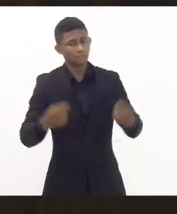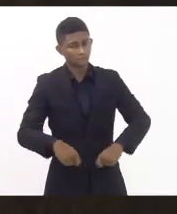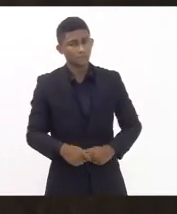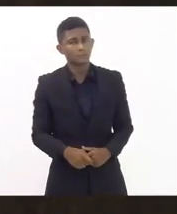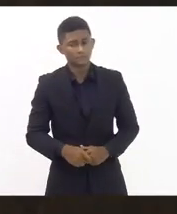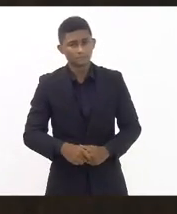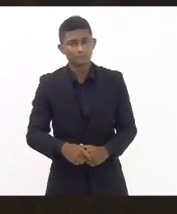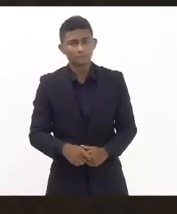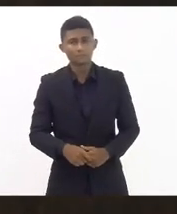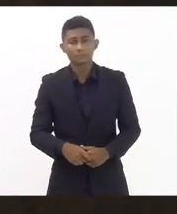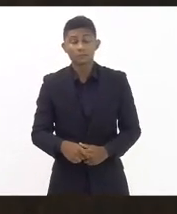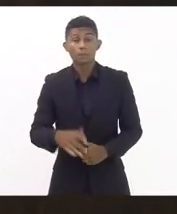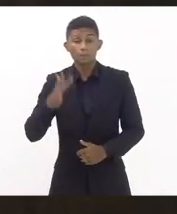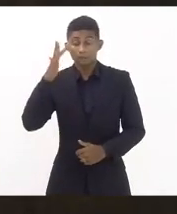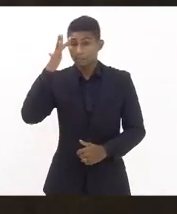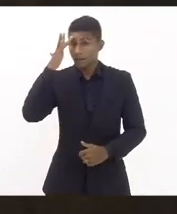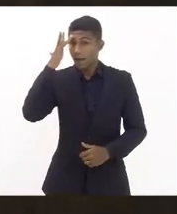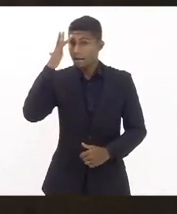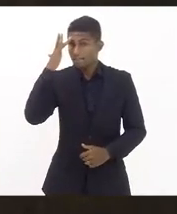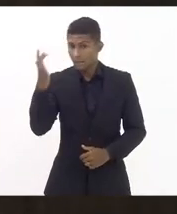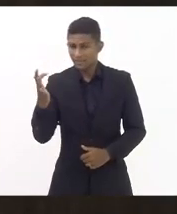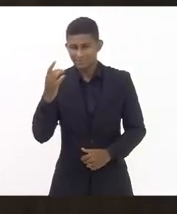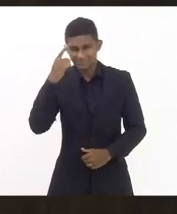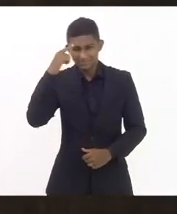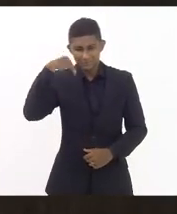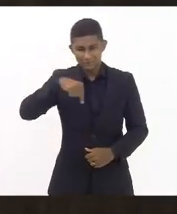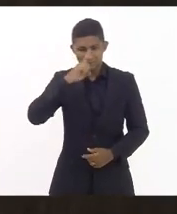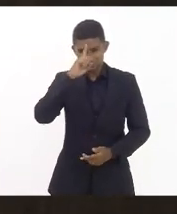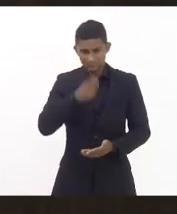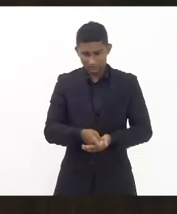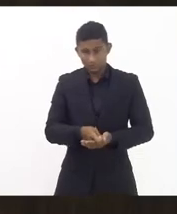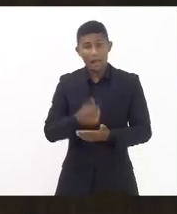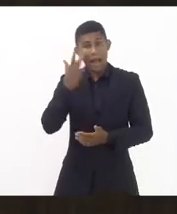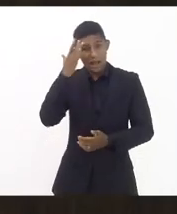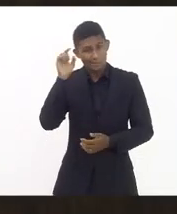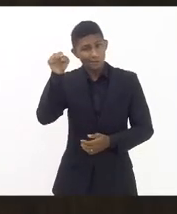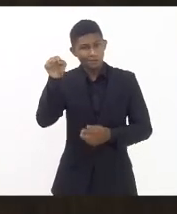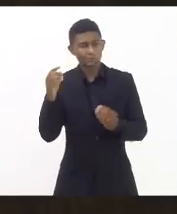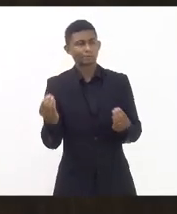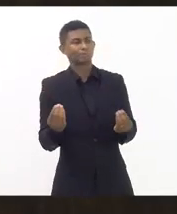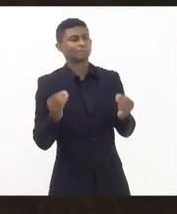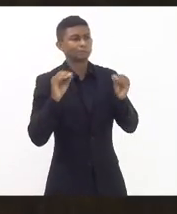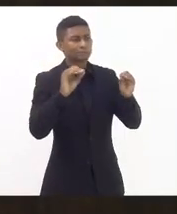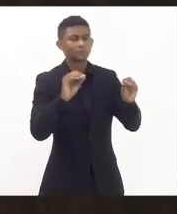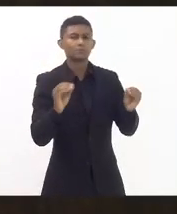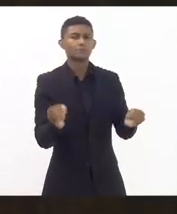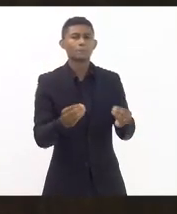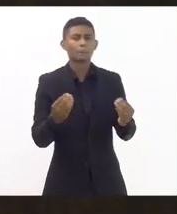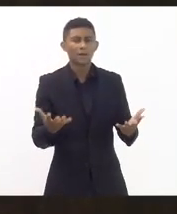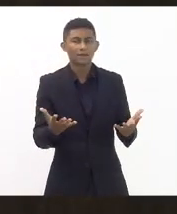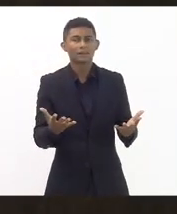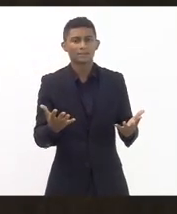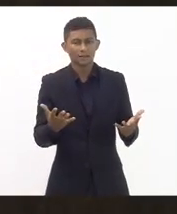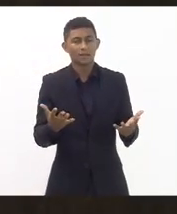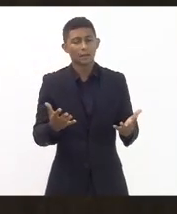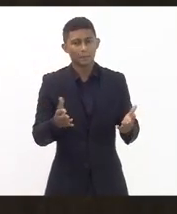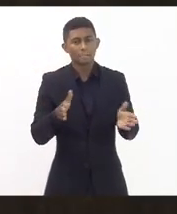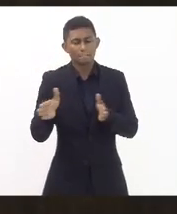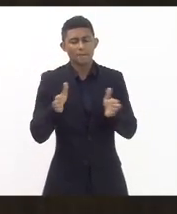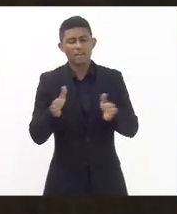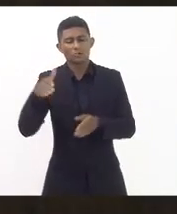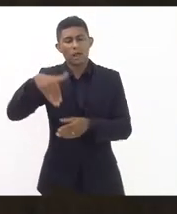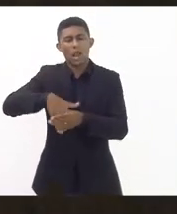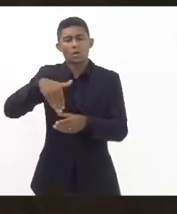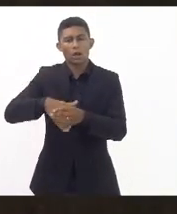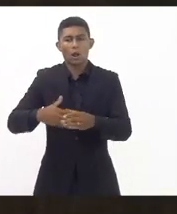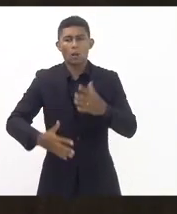que publique amanhã esta decisão para que não haja nenhum questionamento quanto ao período eleitoral. Então,